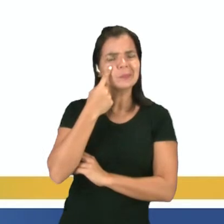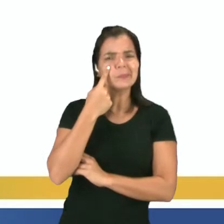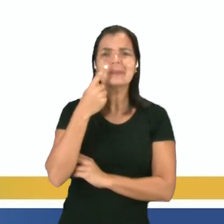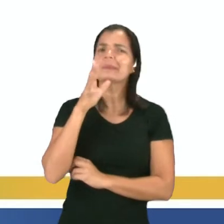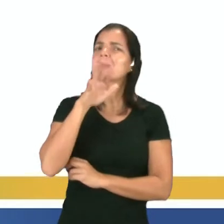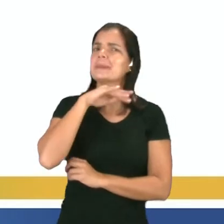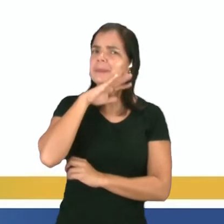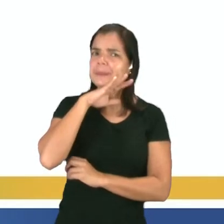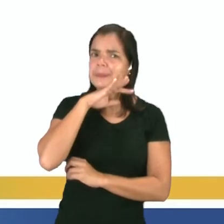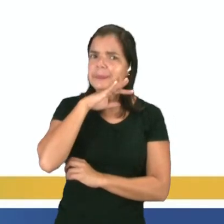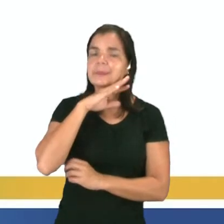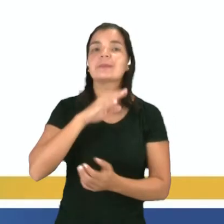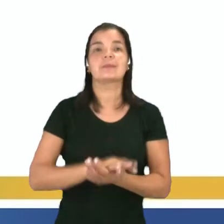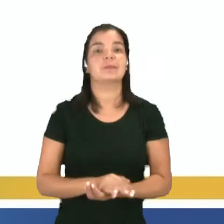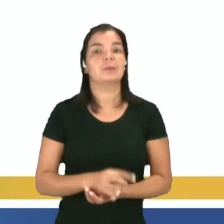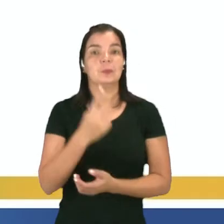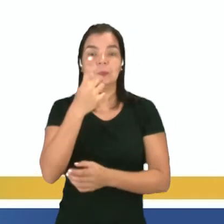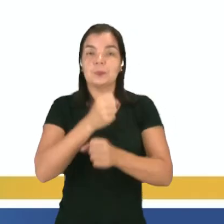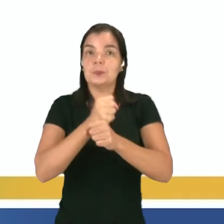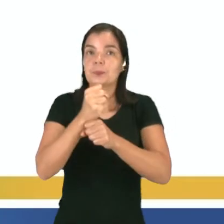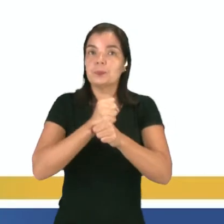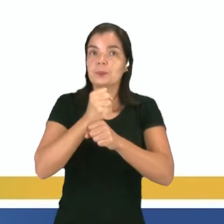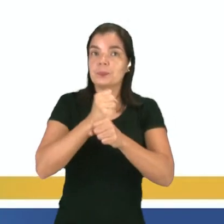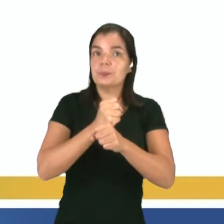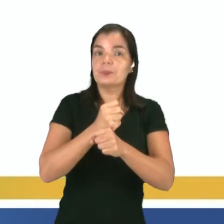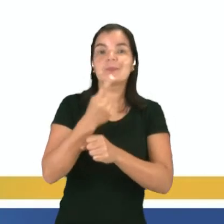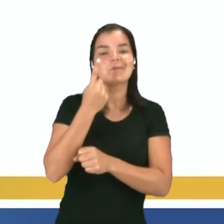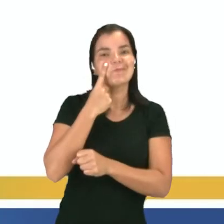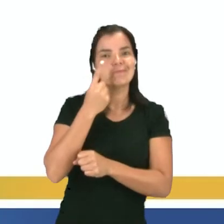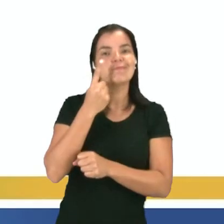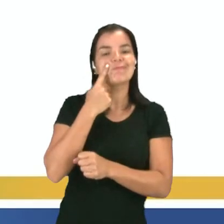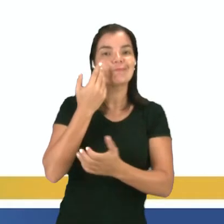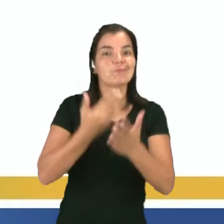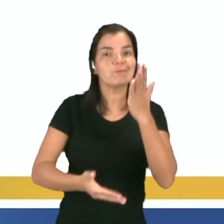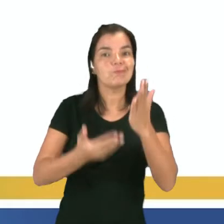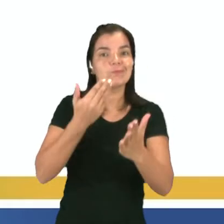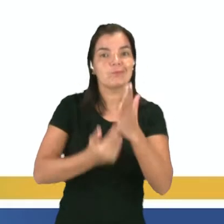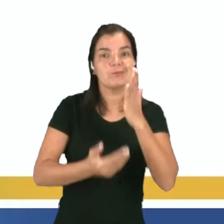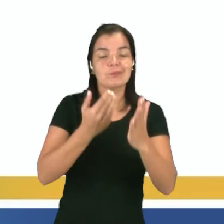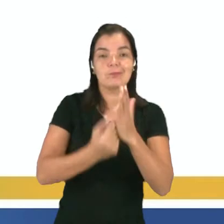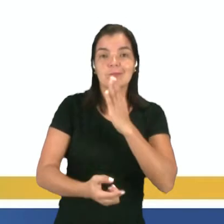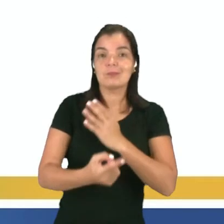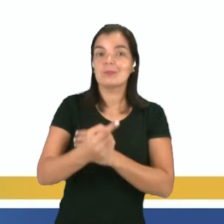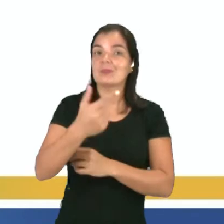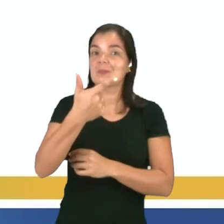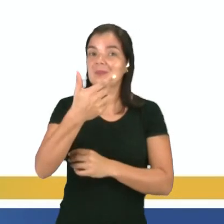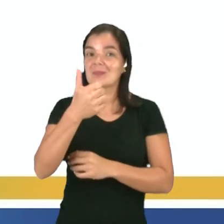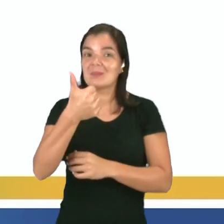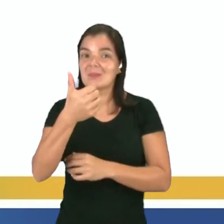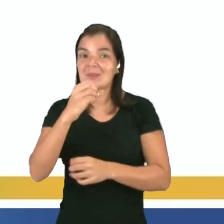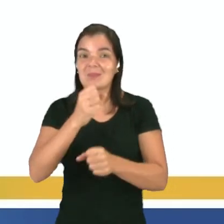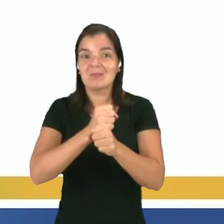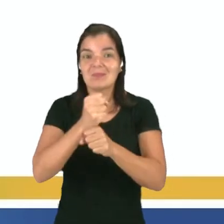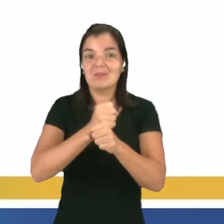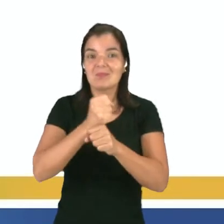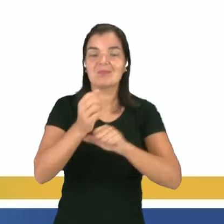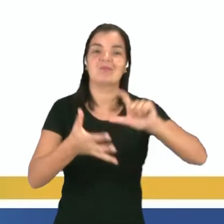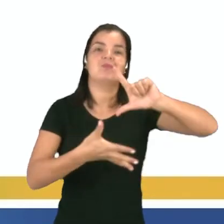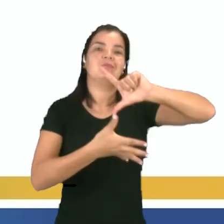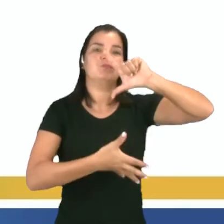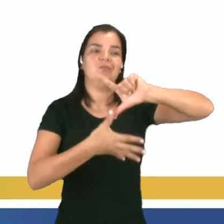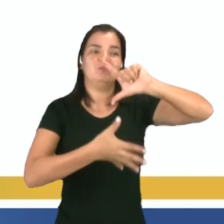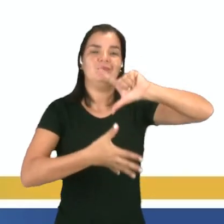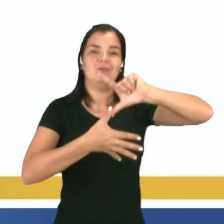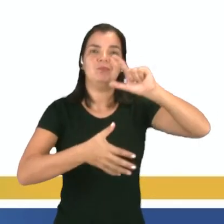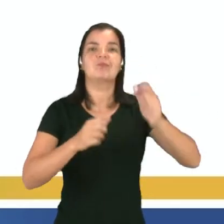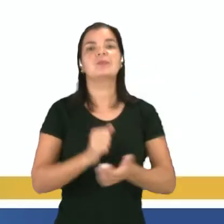ser ruim. Ou seja, em apenas um ano é previsto que se perda uma década na América Latina. O PIB